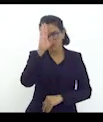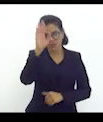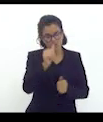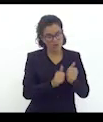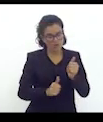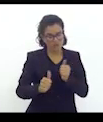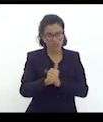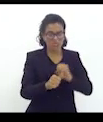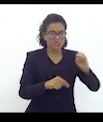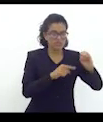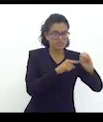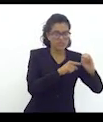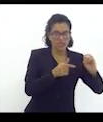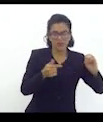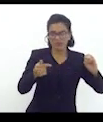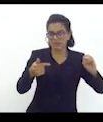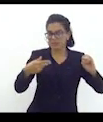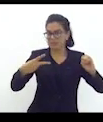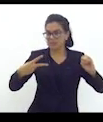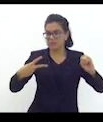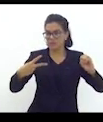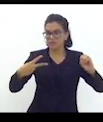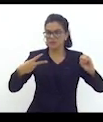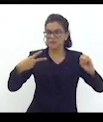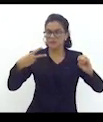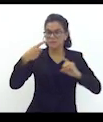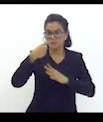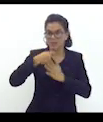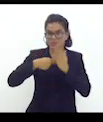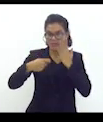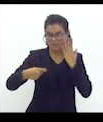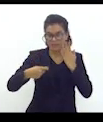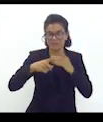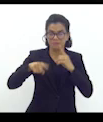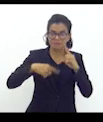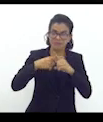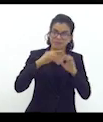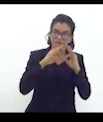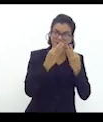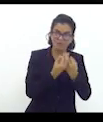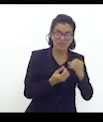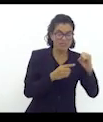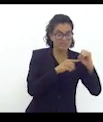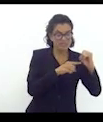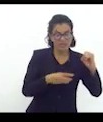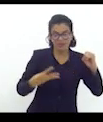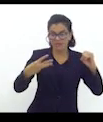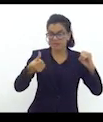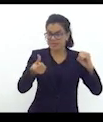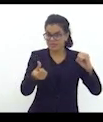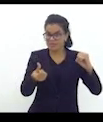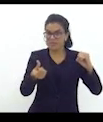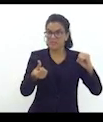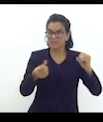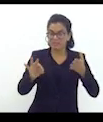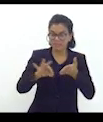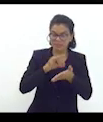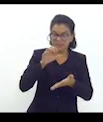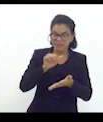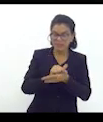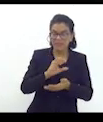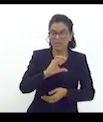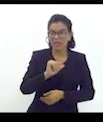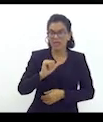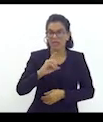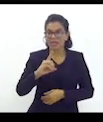de 0 a 72 meses e suas famílias. Crianças de 0 a 36 meses inscritas no CadÚnico Único